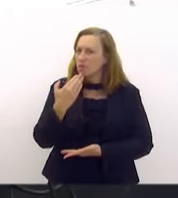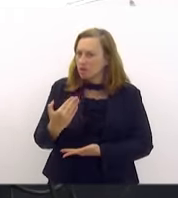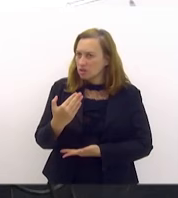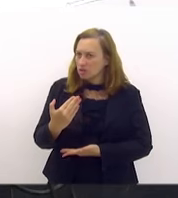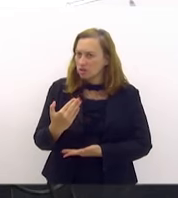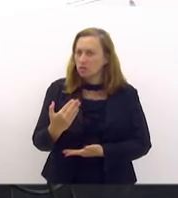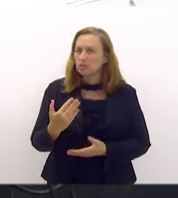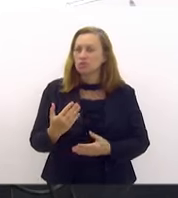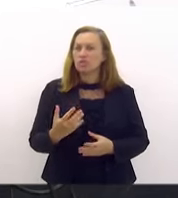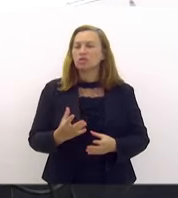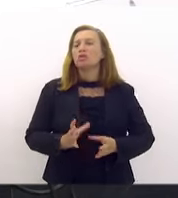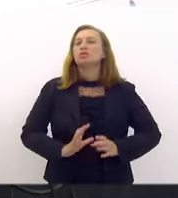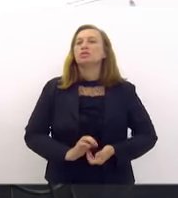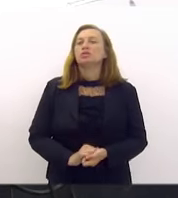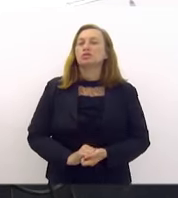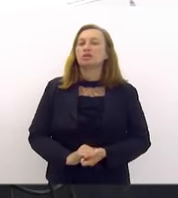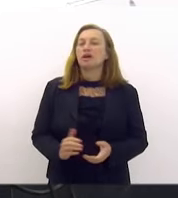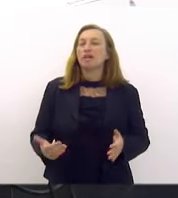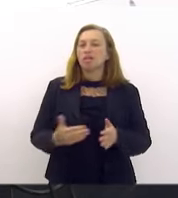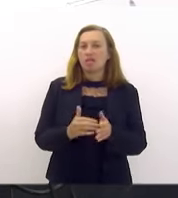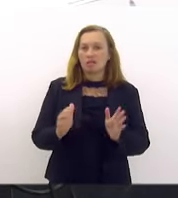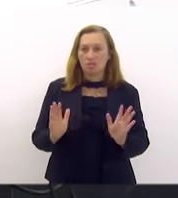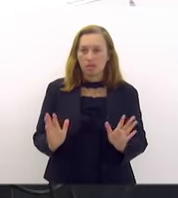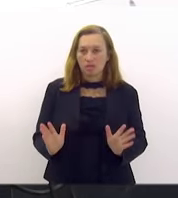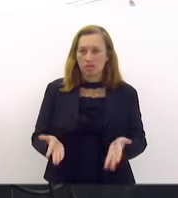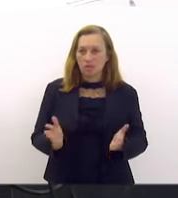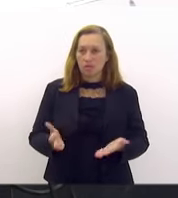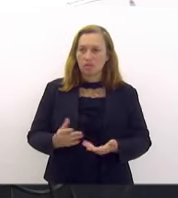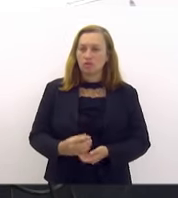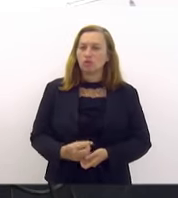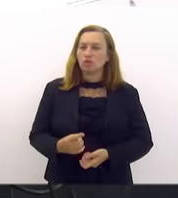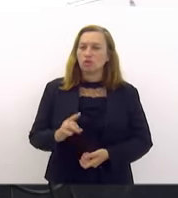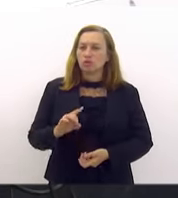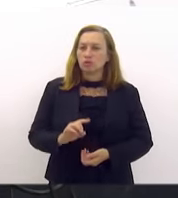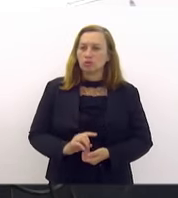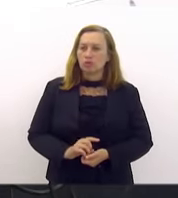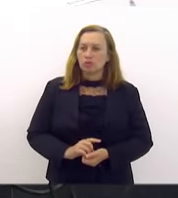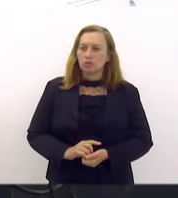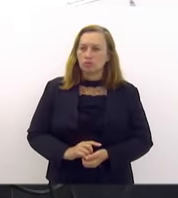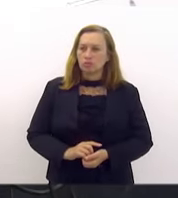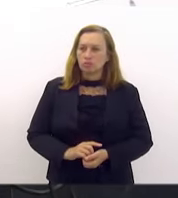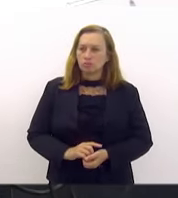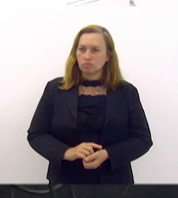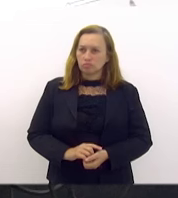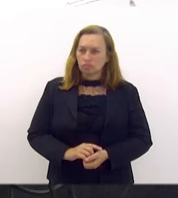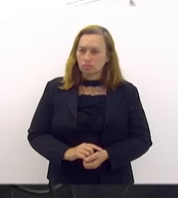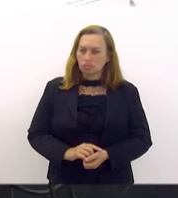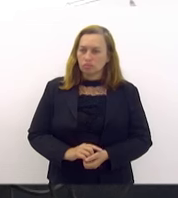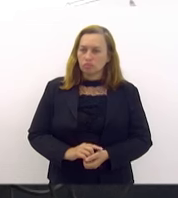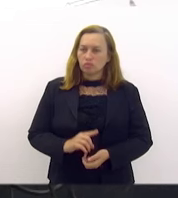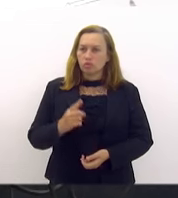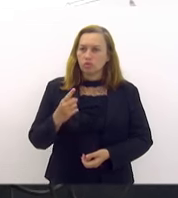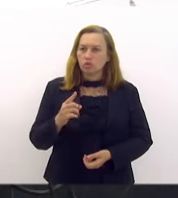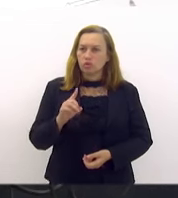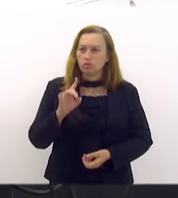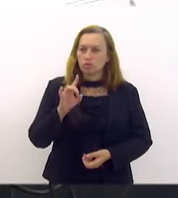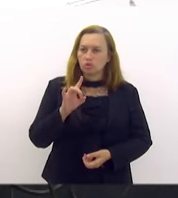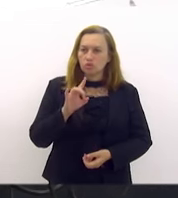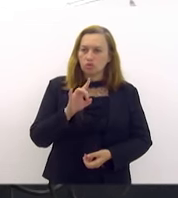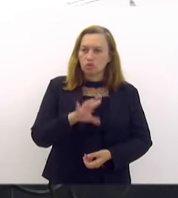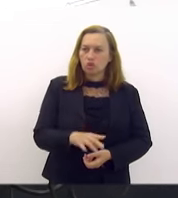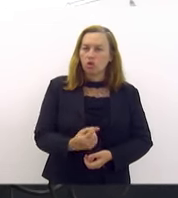aos órgãos até agora o único que a única instituição que nos